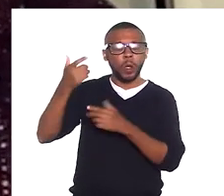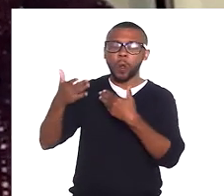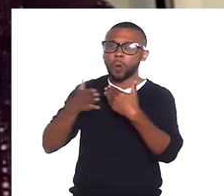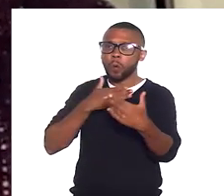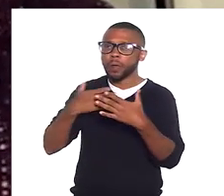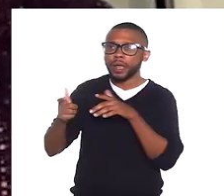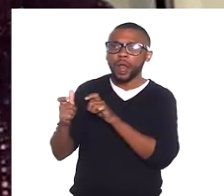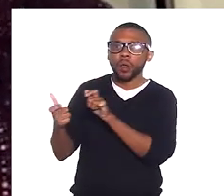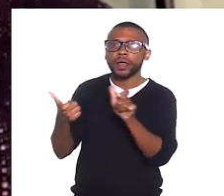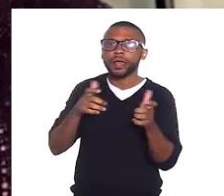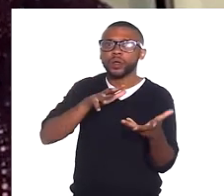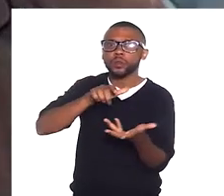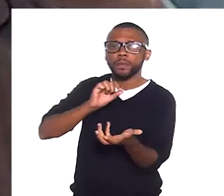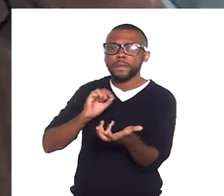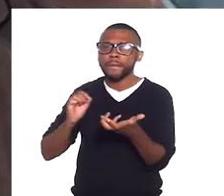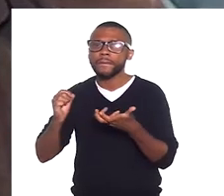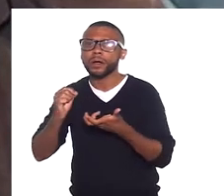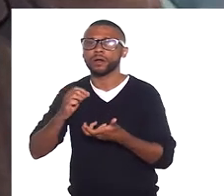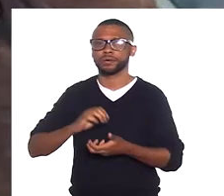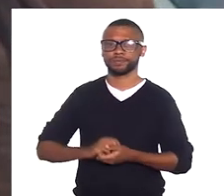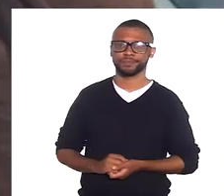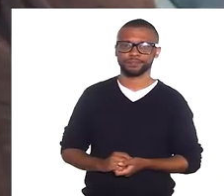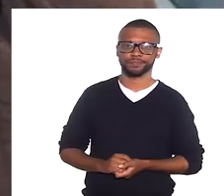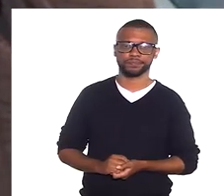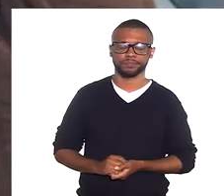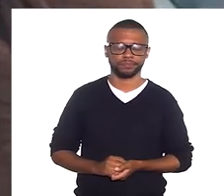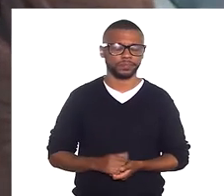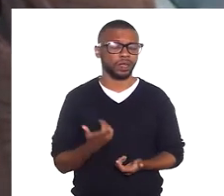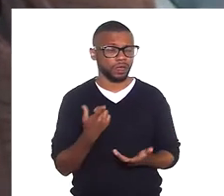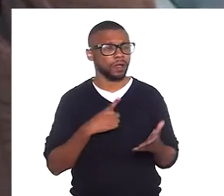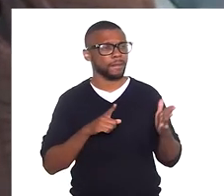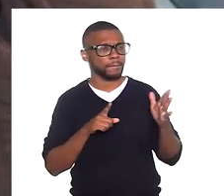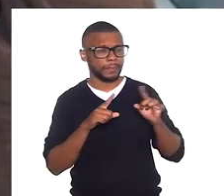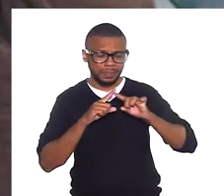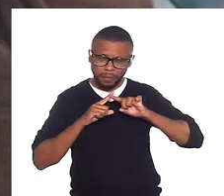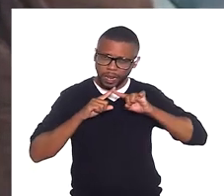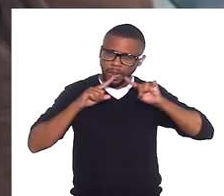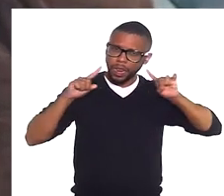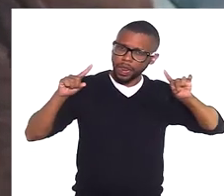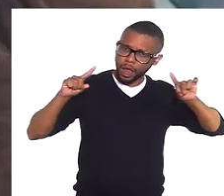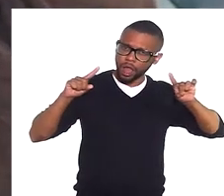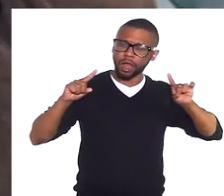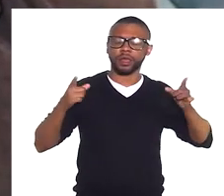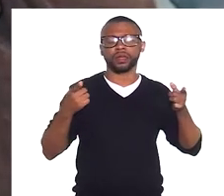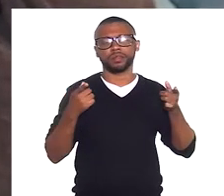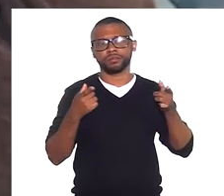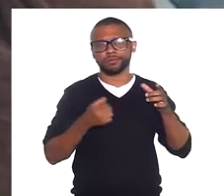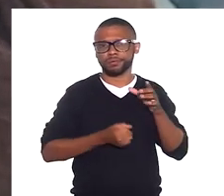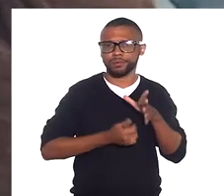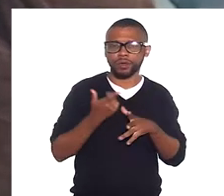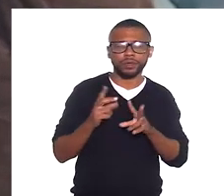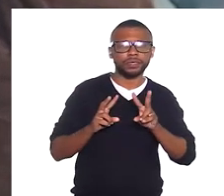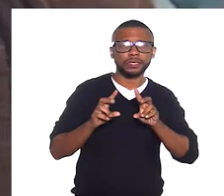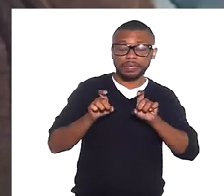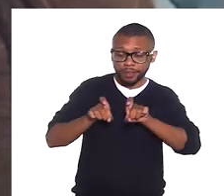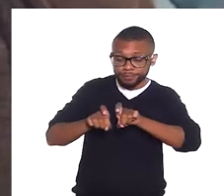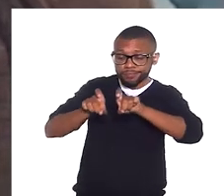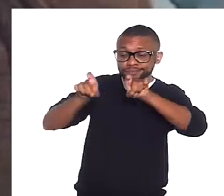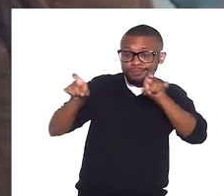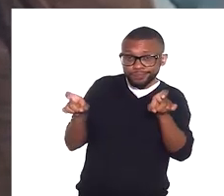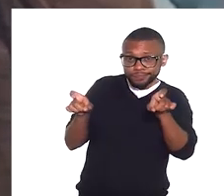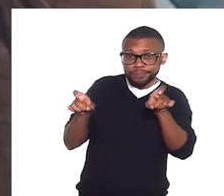e em qualquer lugar do mundo. É uma das queixas que são frequentemente feitas, se refere à questão